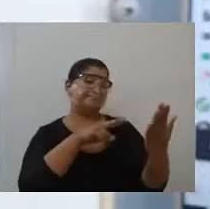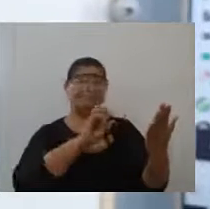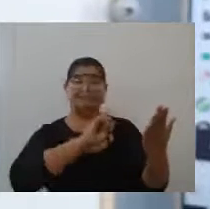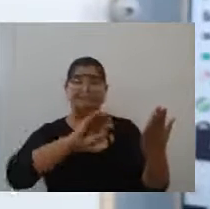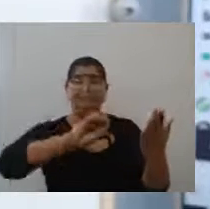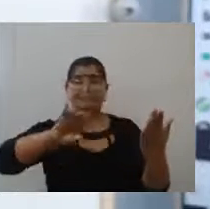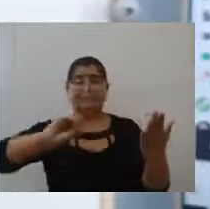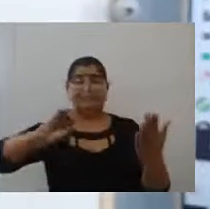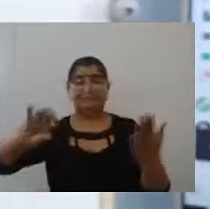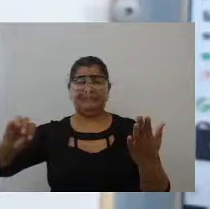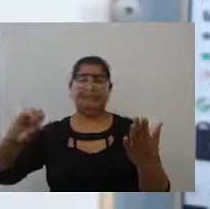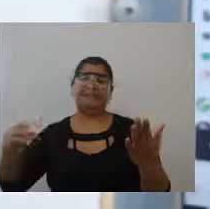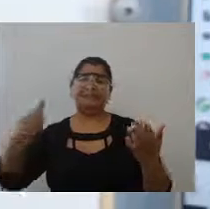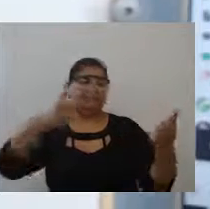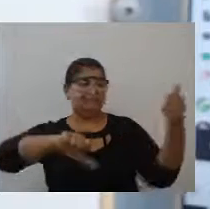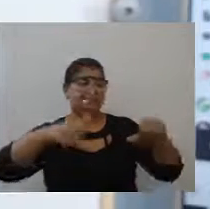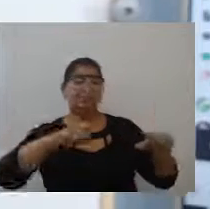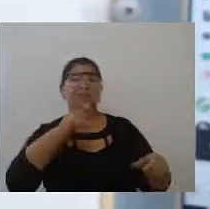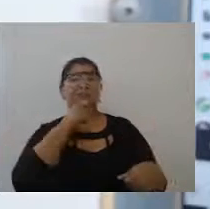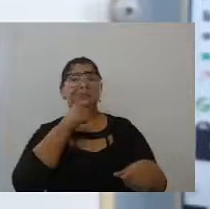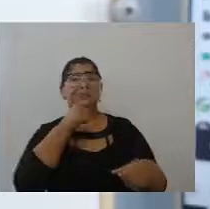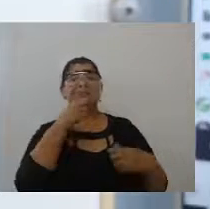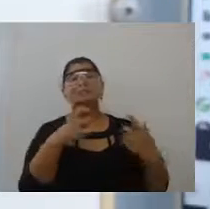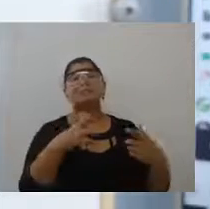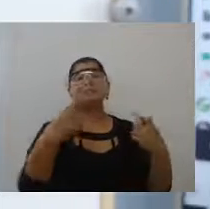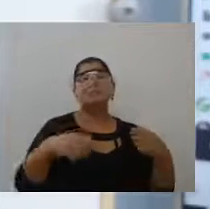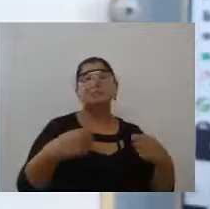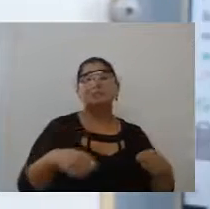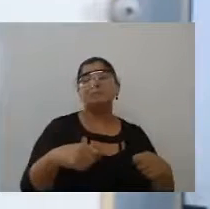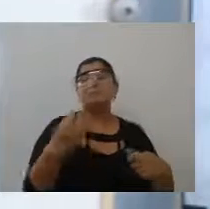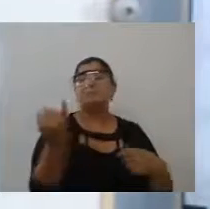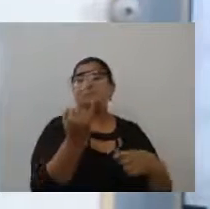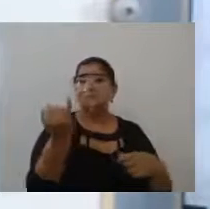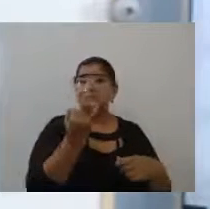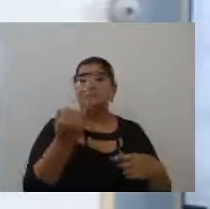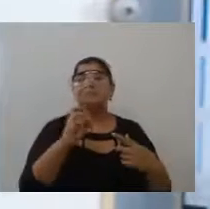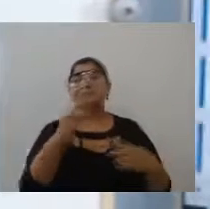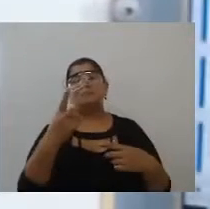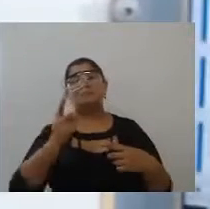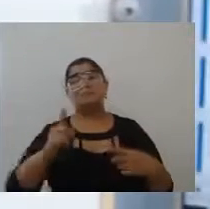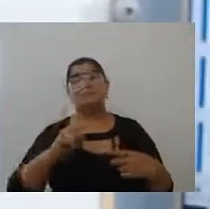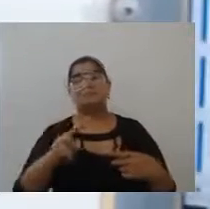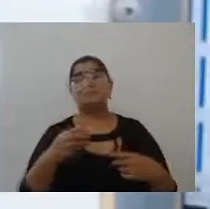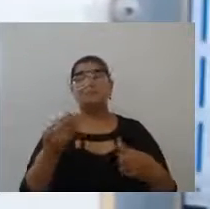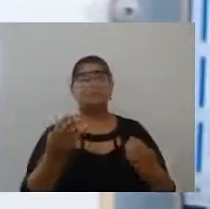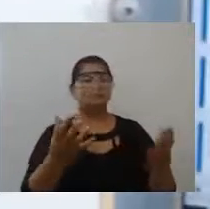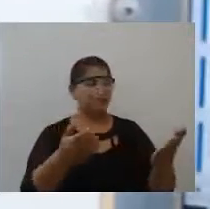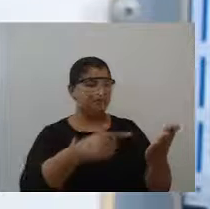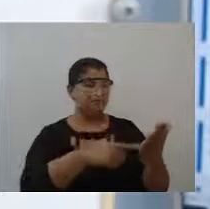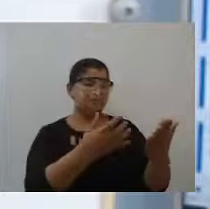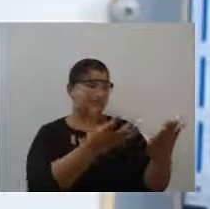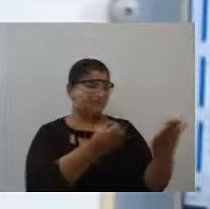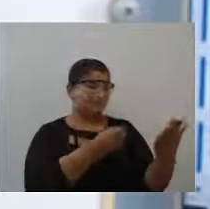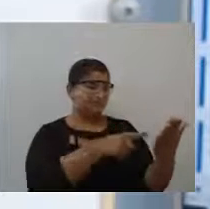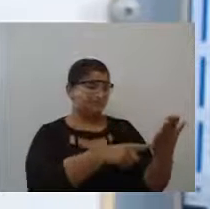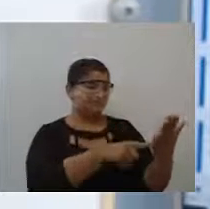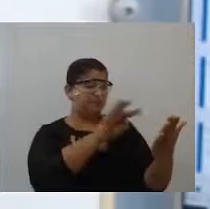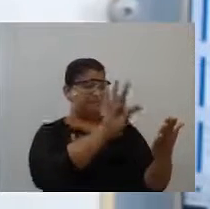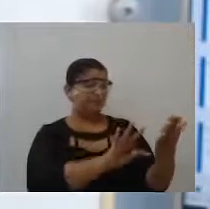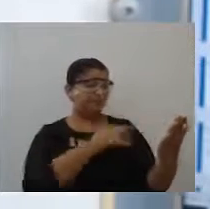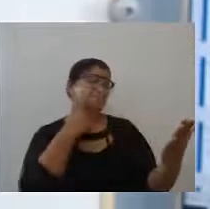credibilidade e também a utilidade daquilo. Imagina quantas vezes você recebeu um texto e você